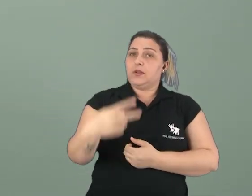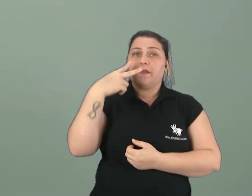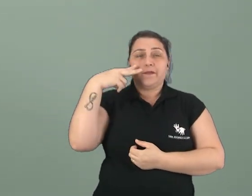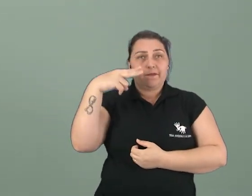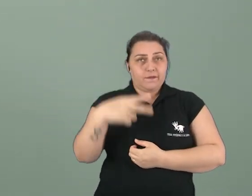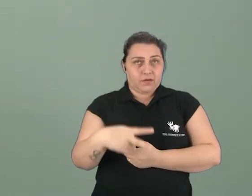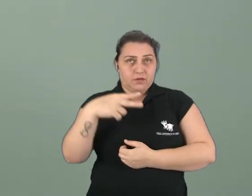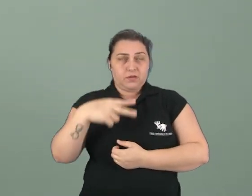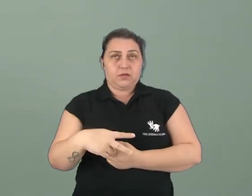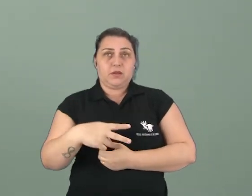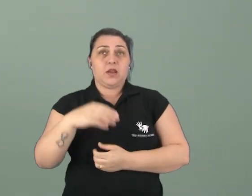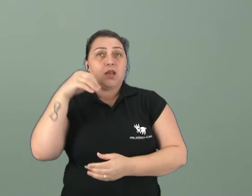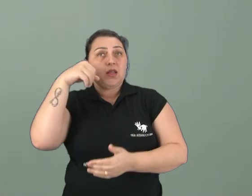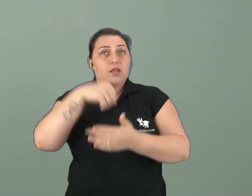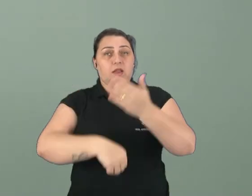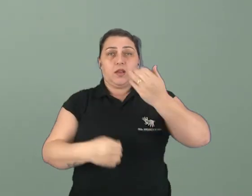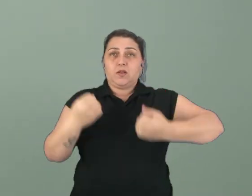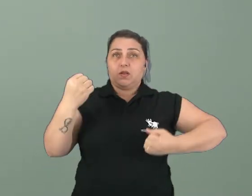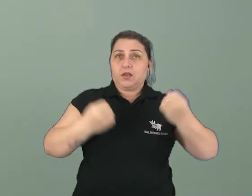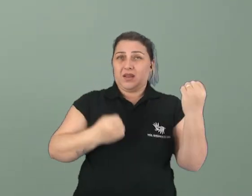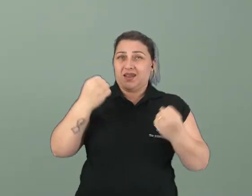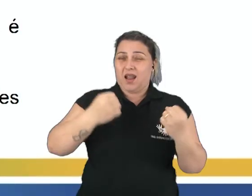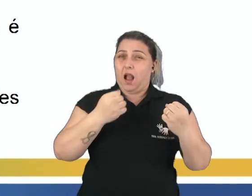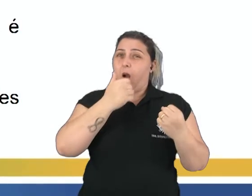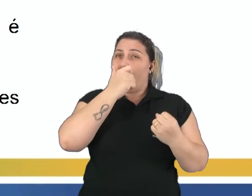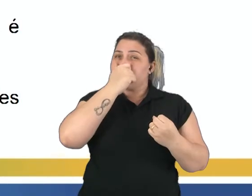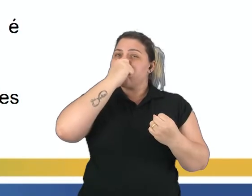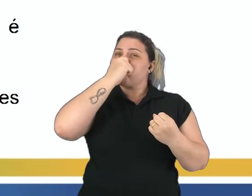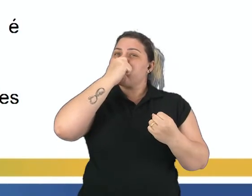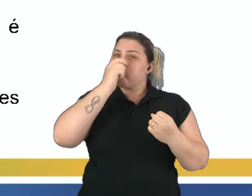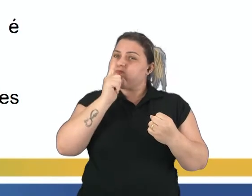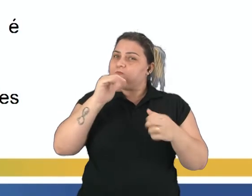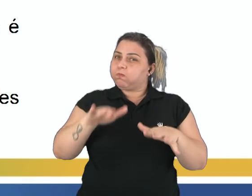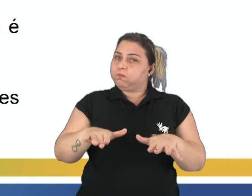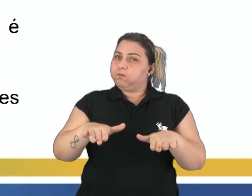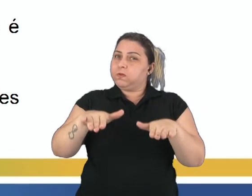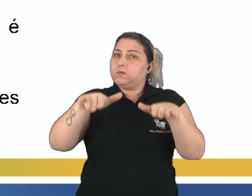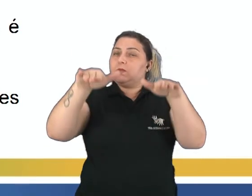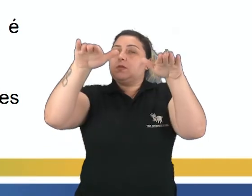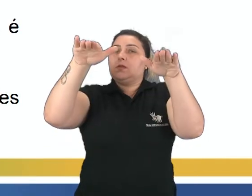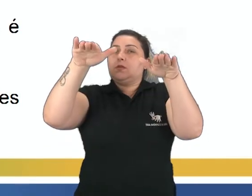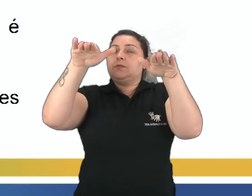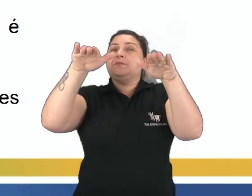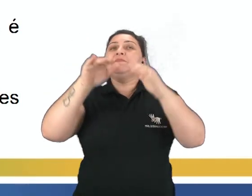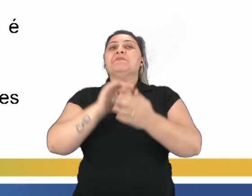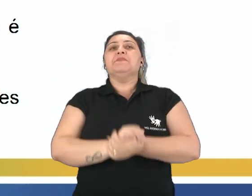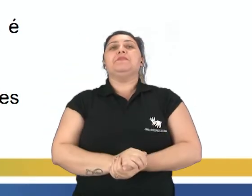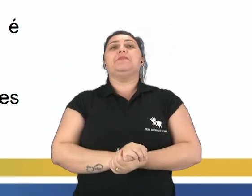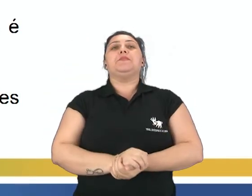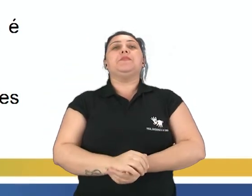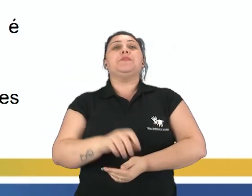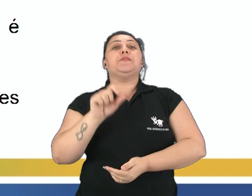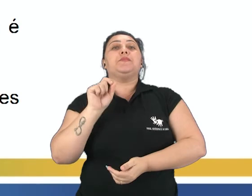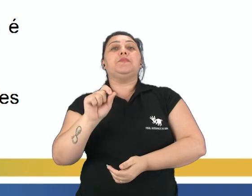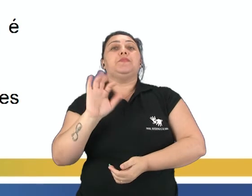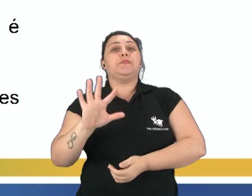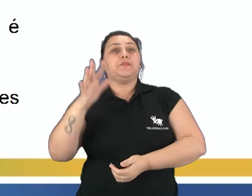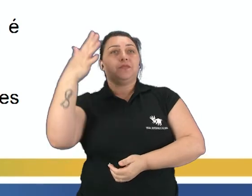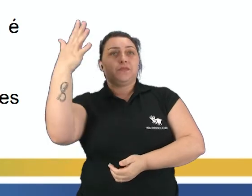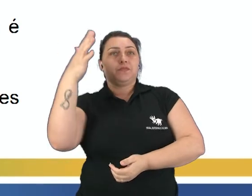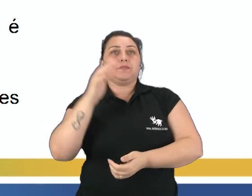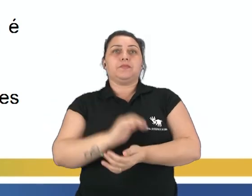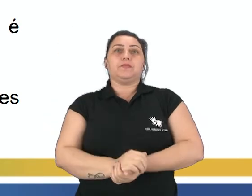vê ele dentro de uma inundação por conta da chuva. O que será que